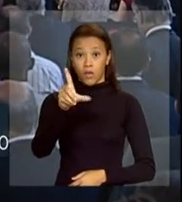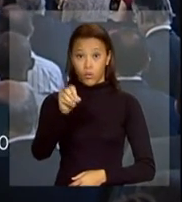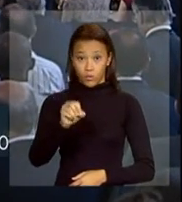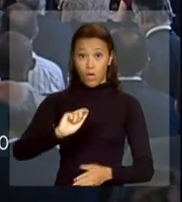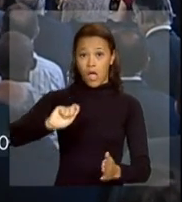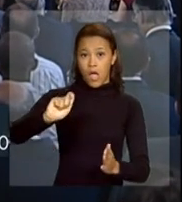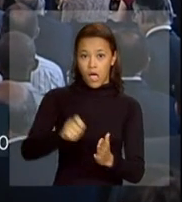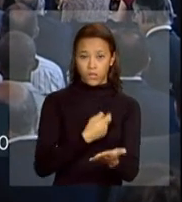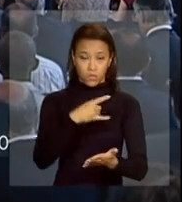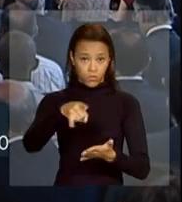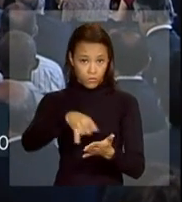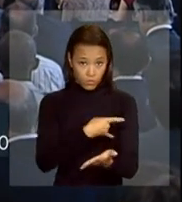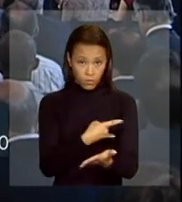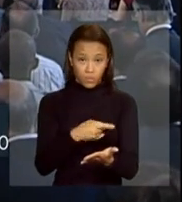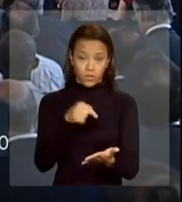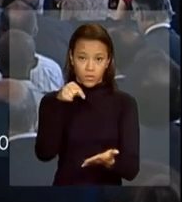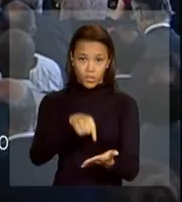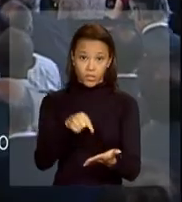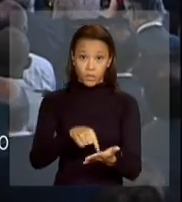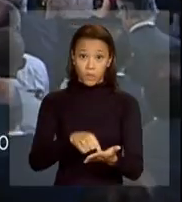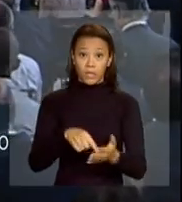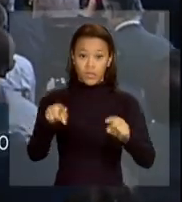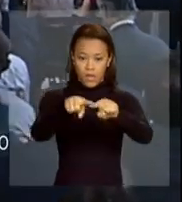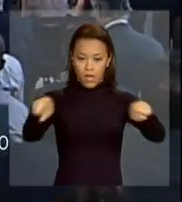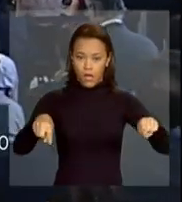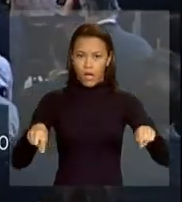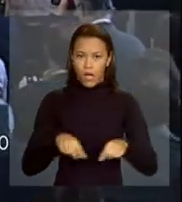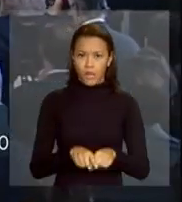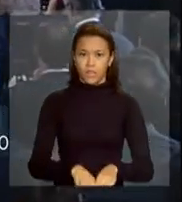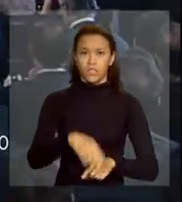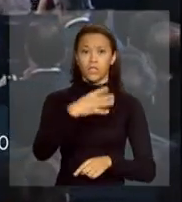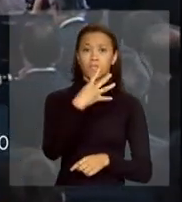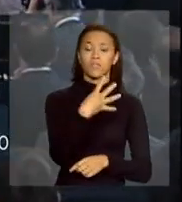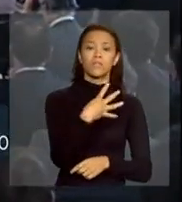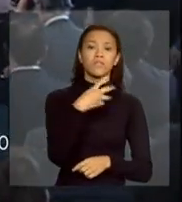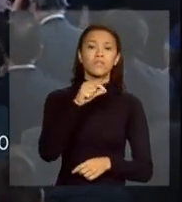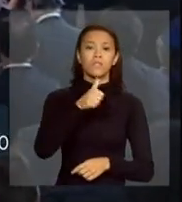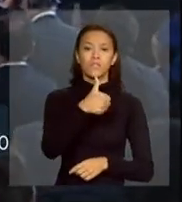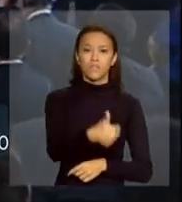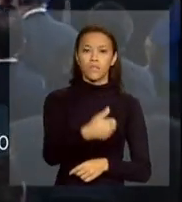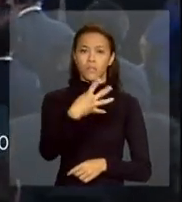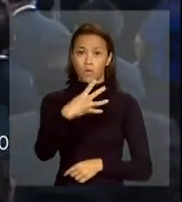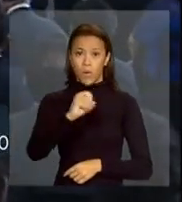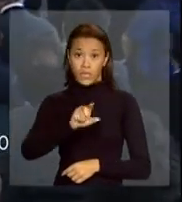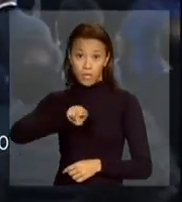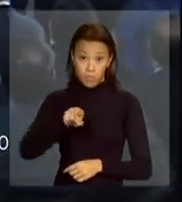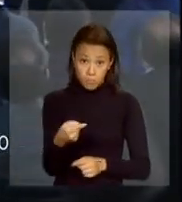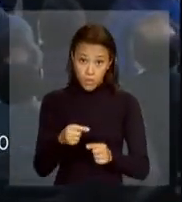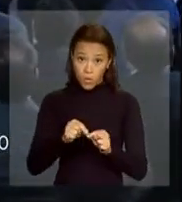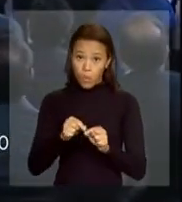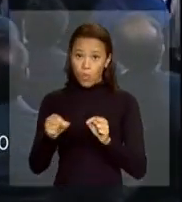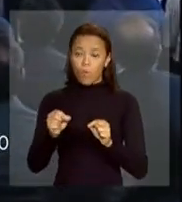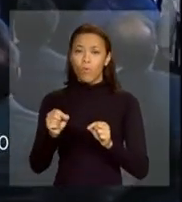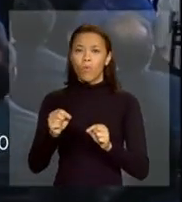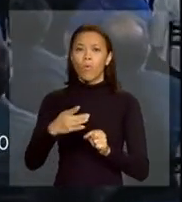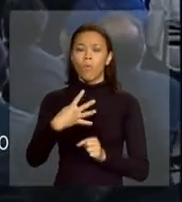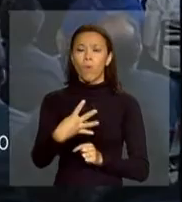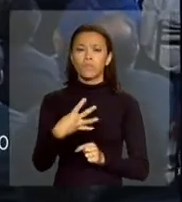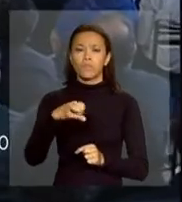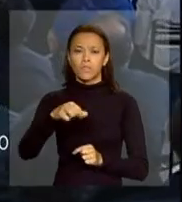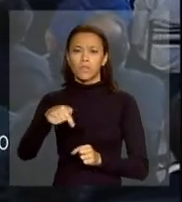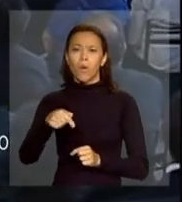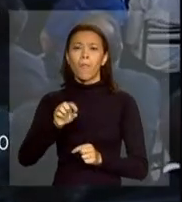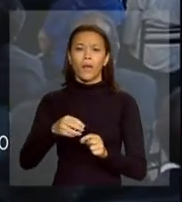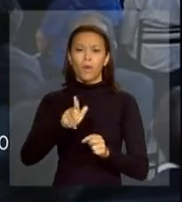que transfere área de 140 mil quatrocentos e setenta e nove metros quadrados